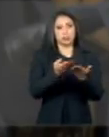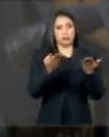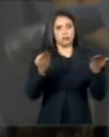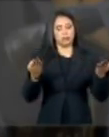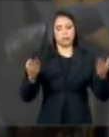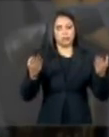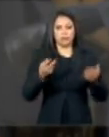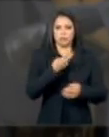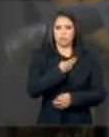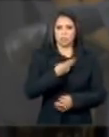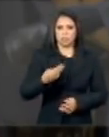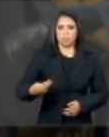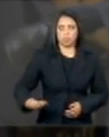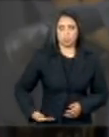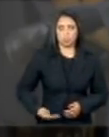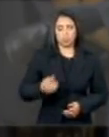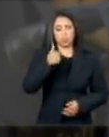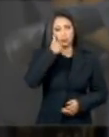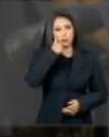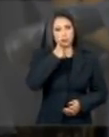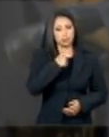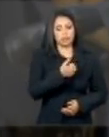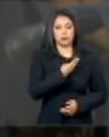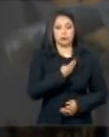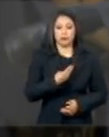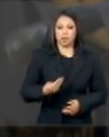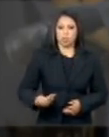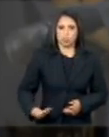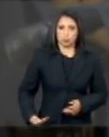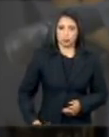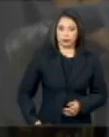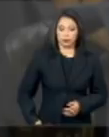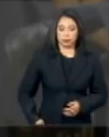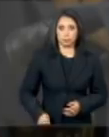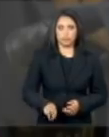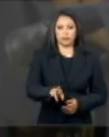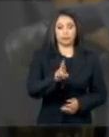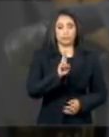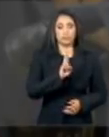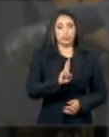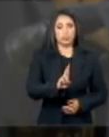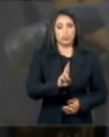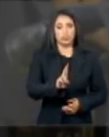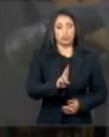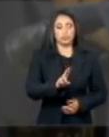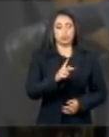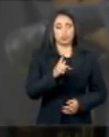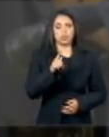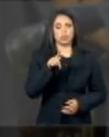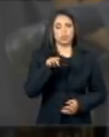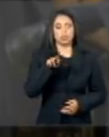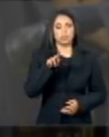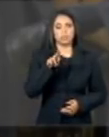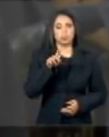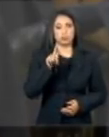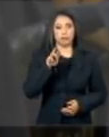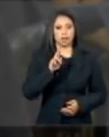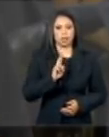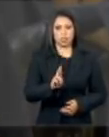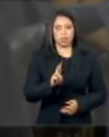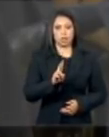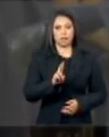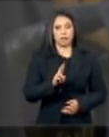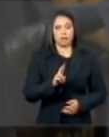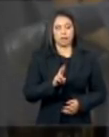assim a senhora ministra ilustrado representante da procuradoria da república digo